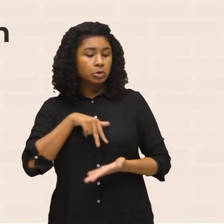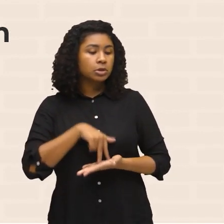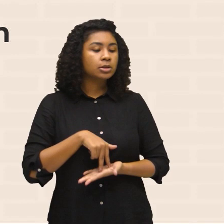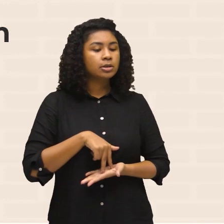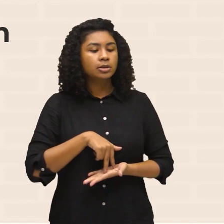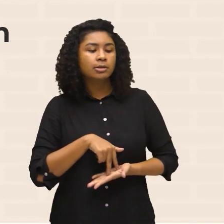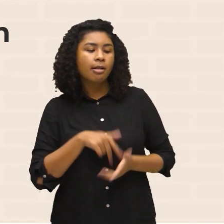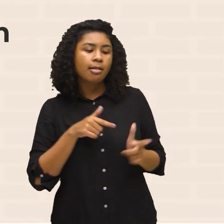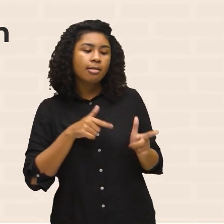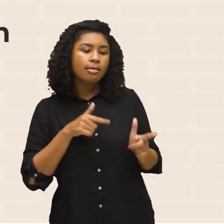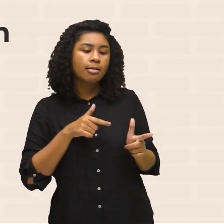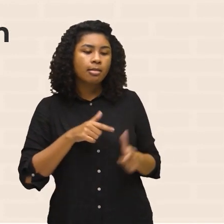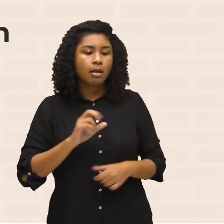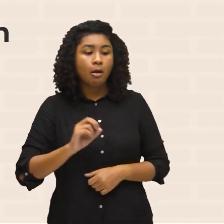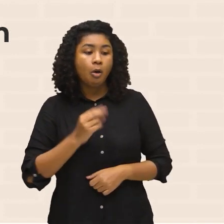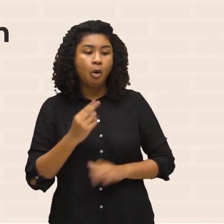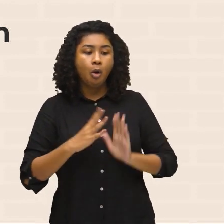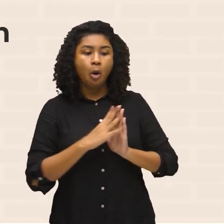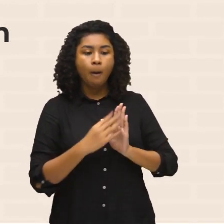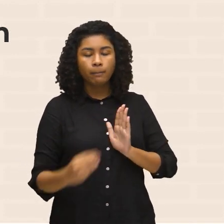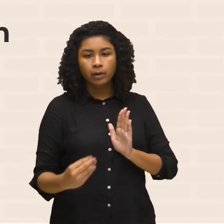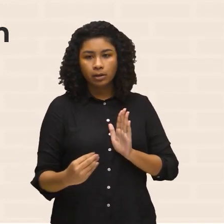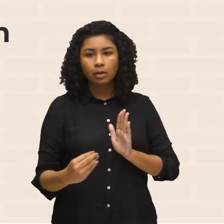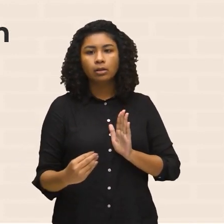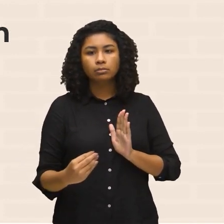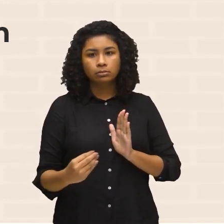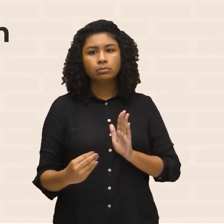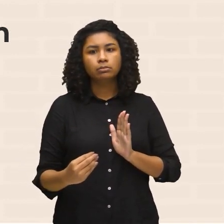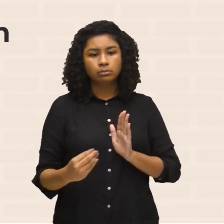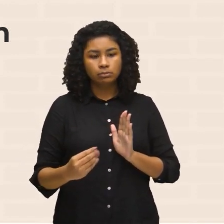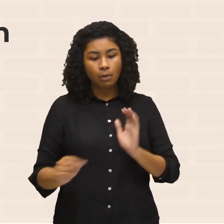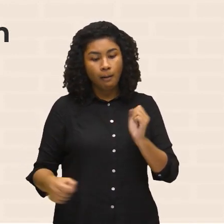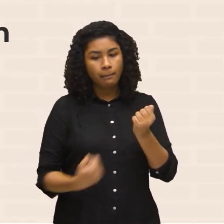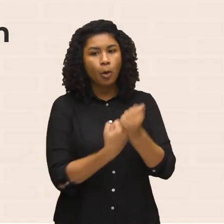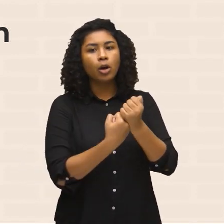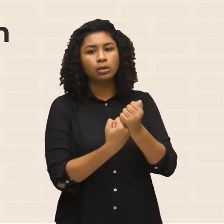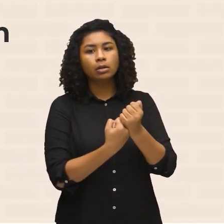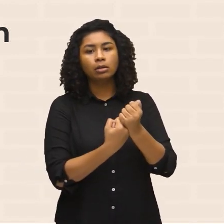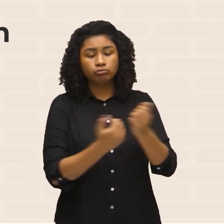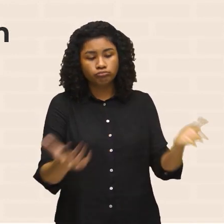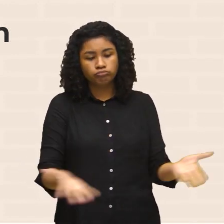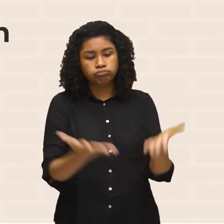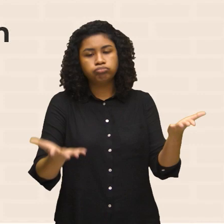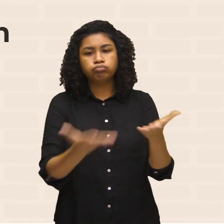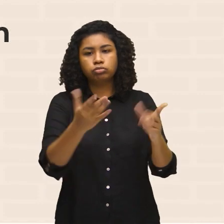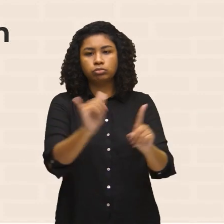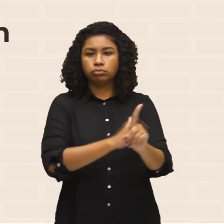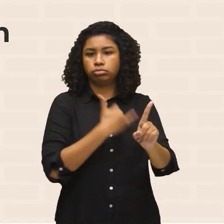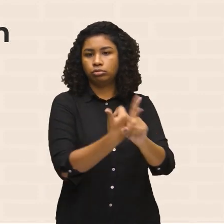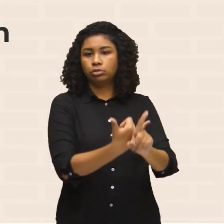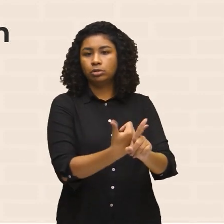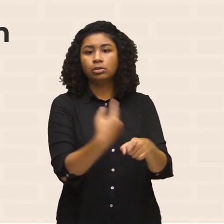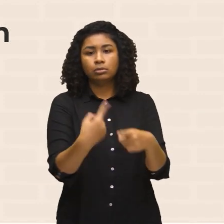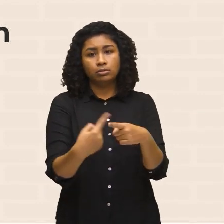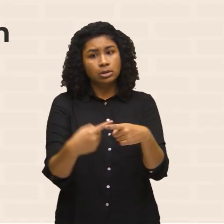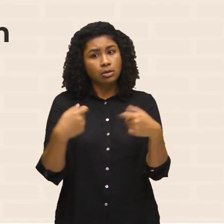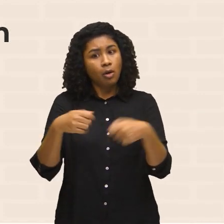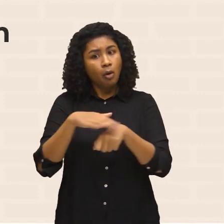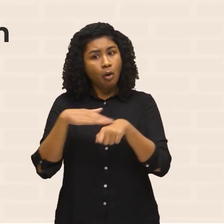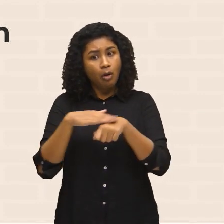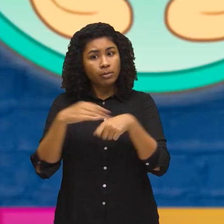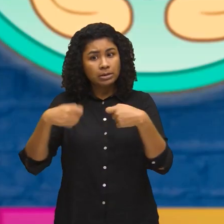repete indiretamente, contribuindo com o bullying, pois eles também mantêm o sistema de agressividade